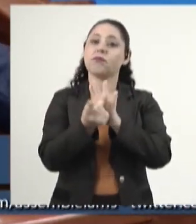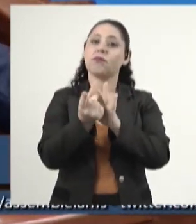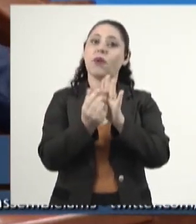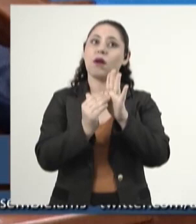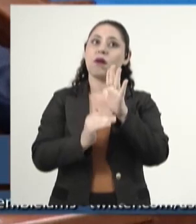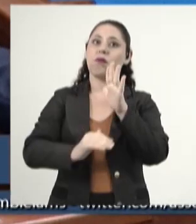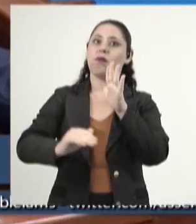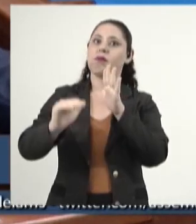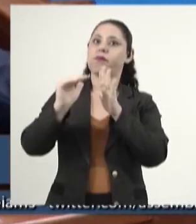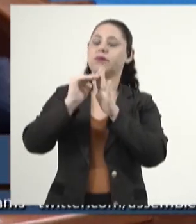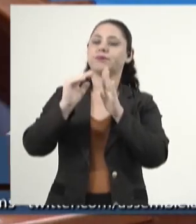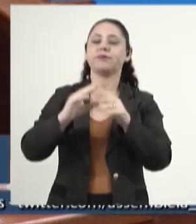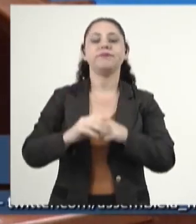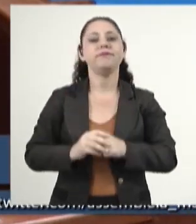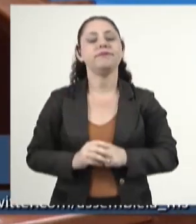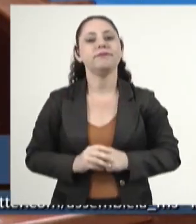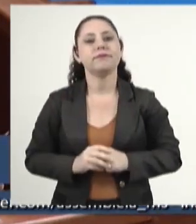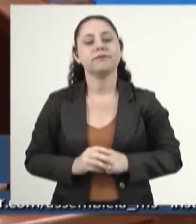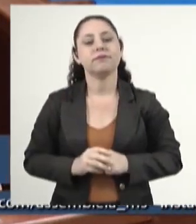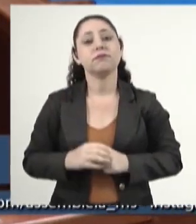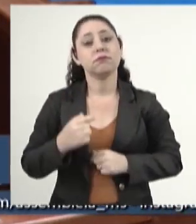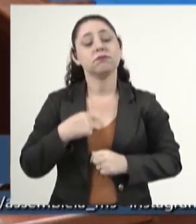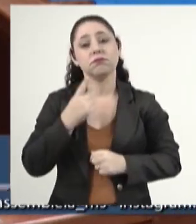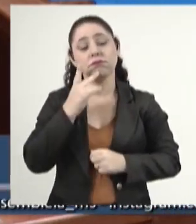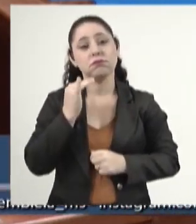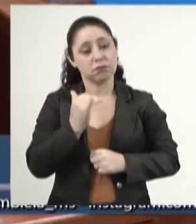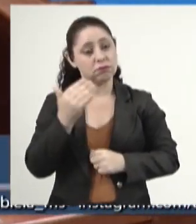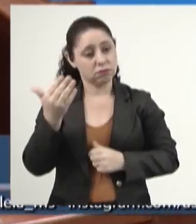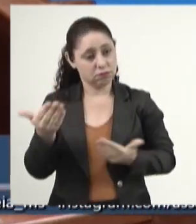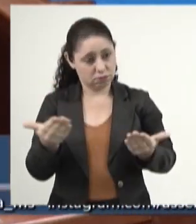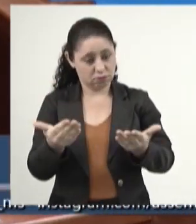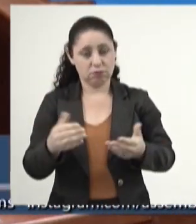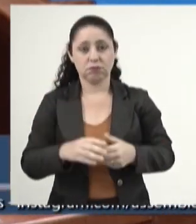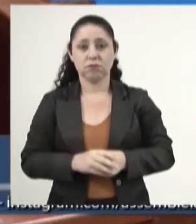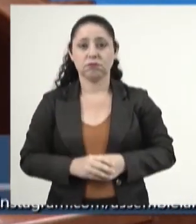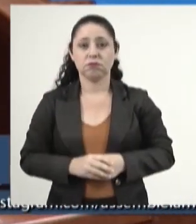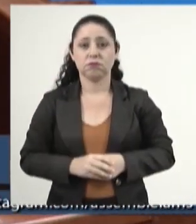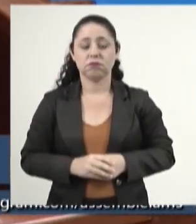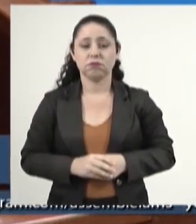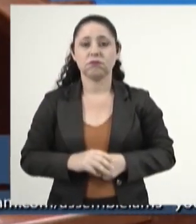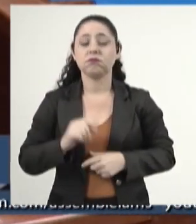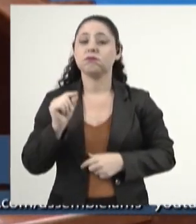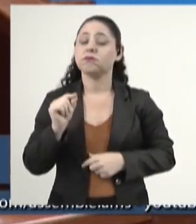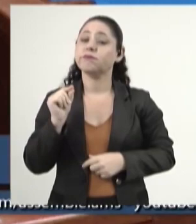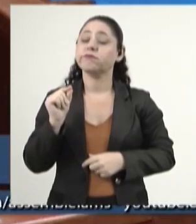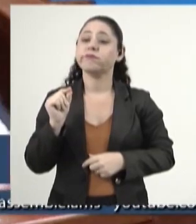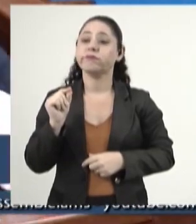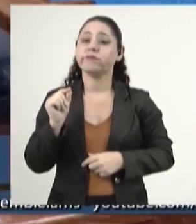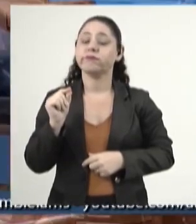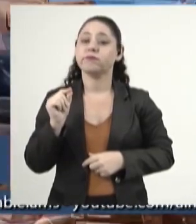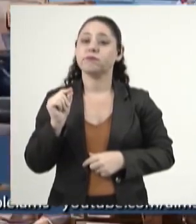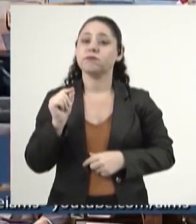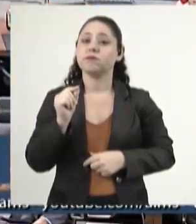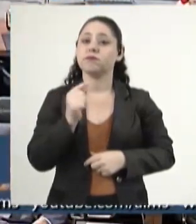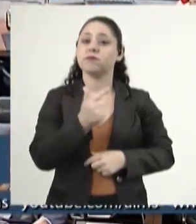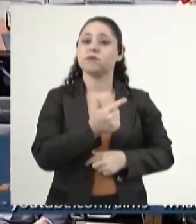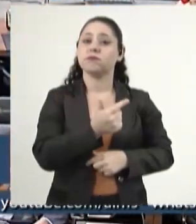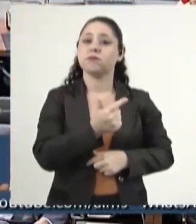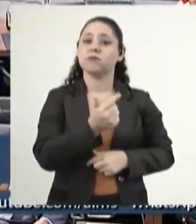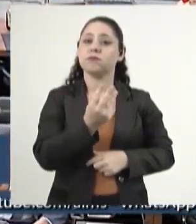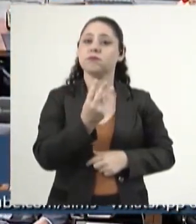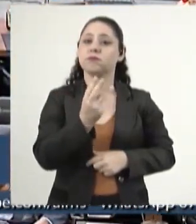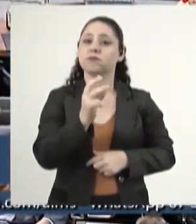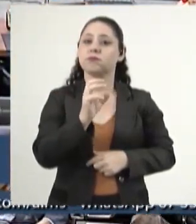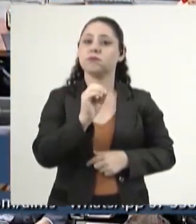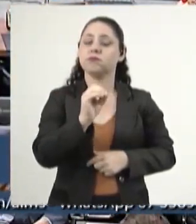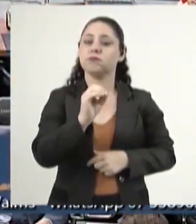tão elevados. E eu queria dizer aqui que desses 230